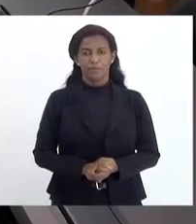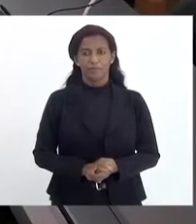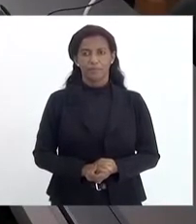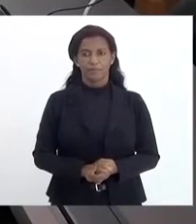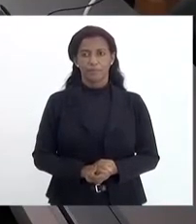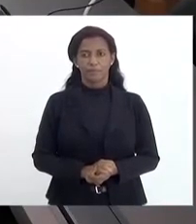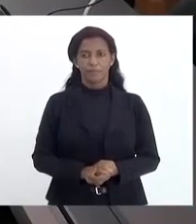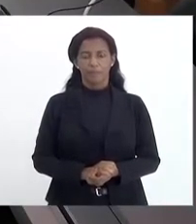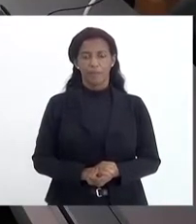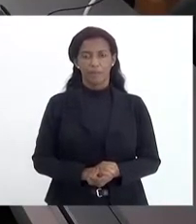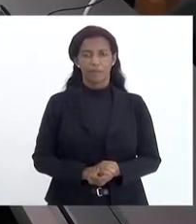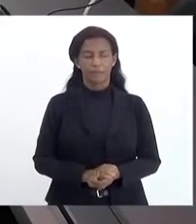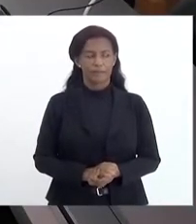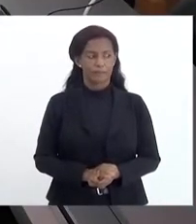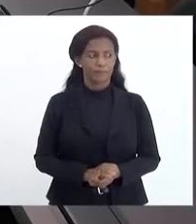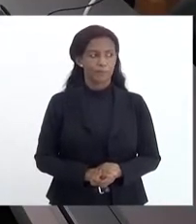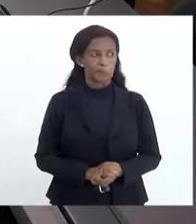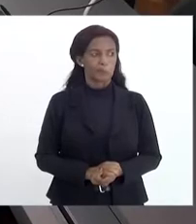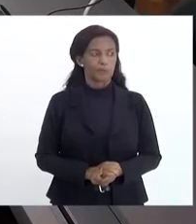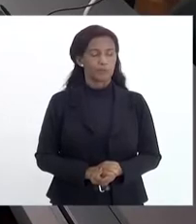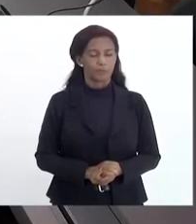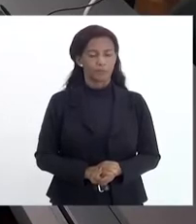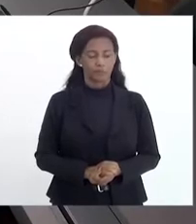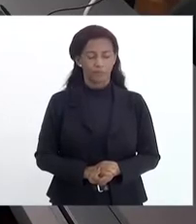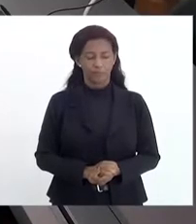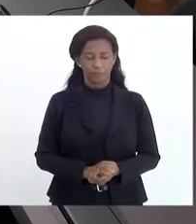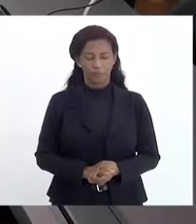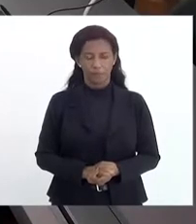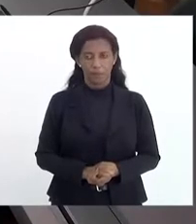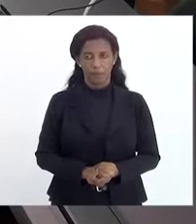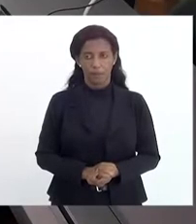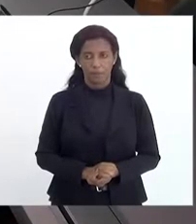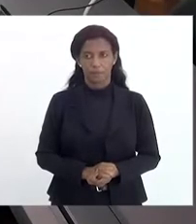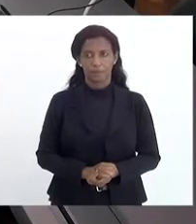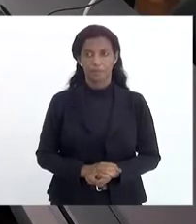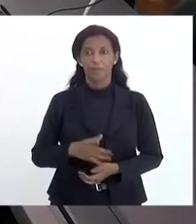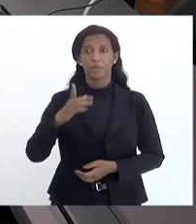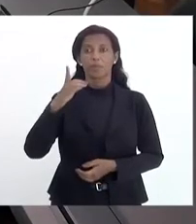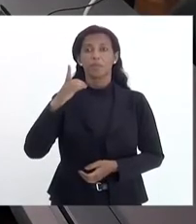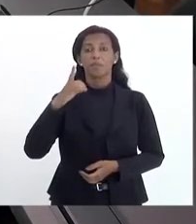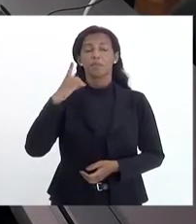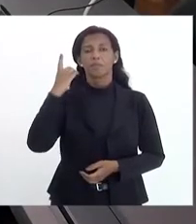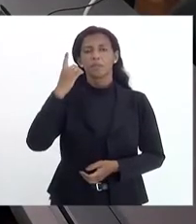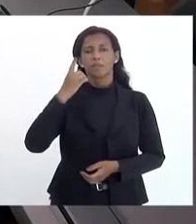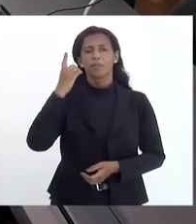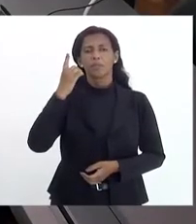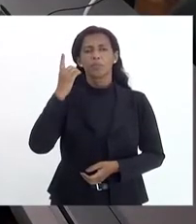Deputado Márcio, olha só. Eu estou ouvindo o deputado Luiz Paulo, depois eu quero complementar aqui. Deputado Luiz Paulo. A